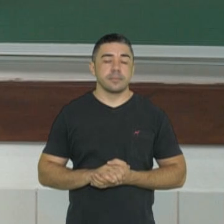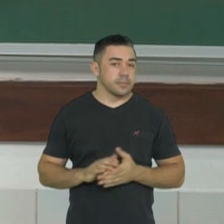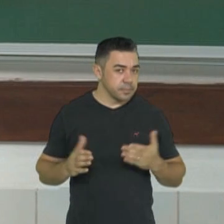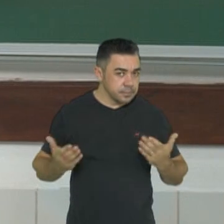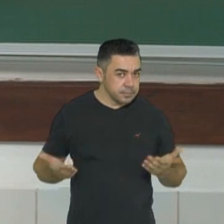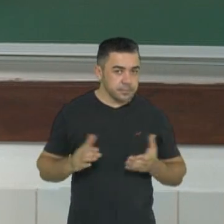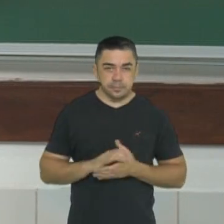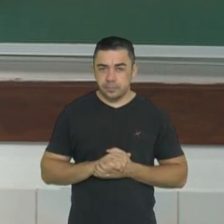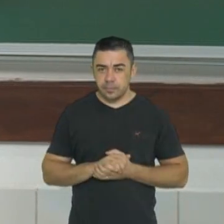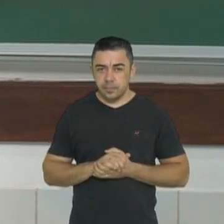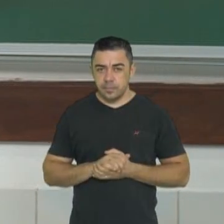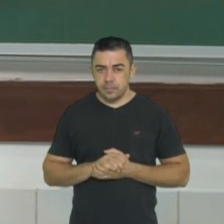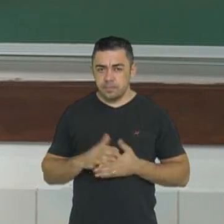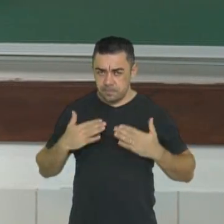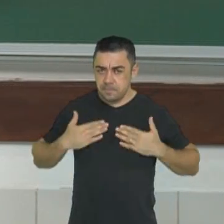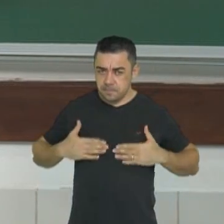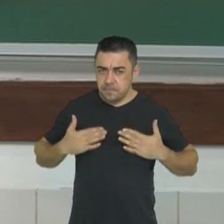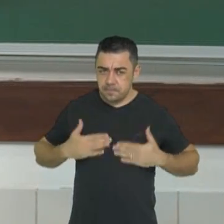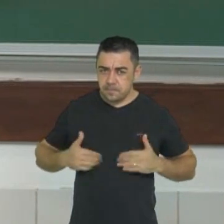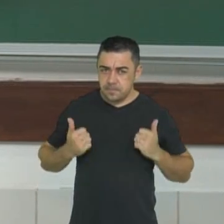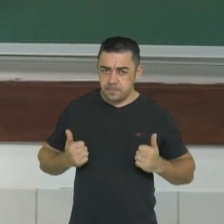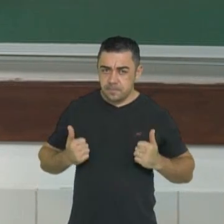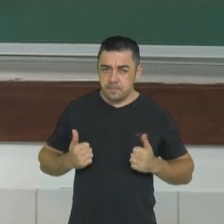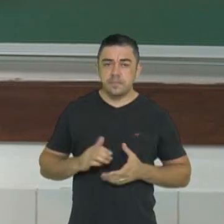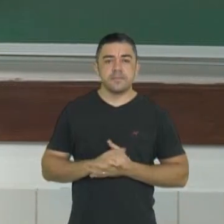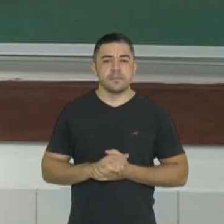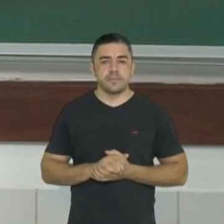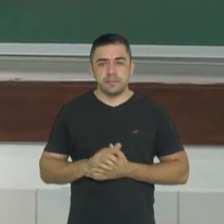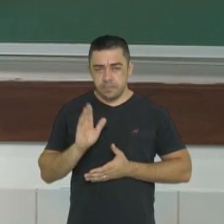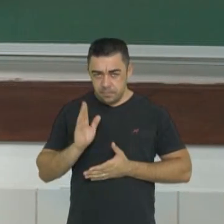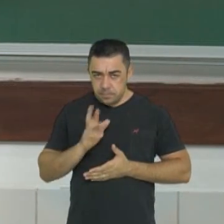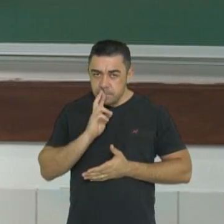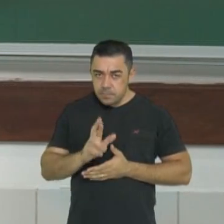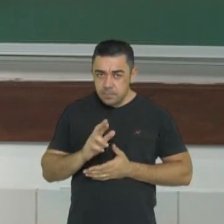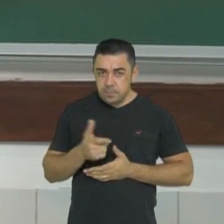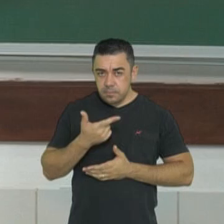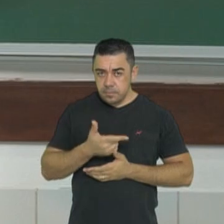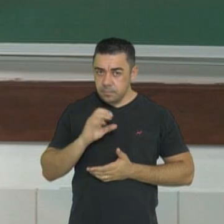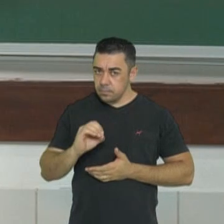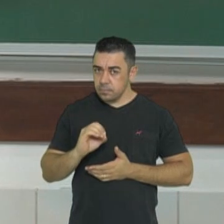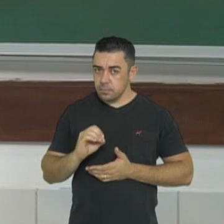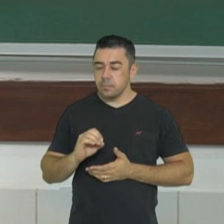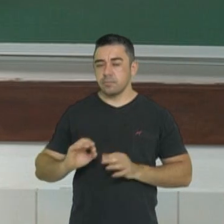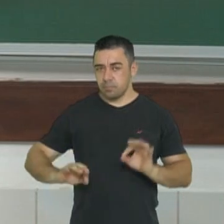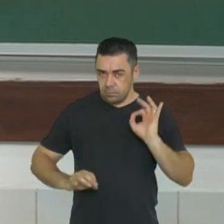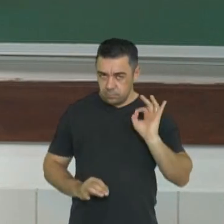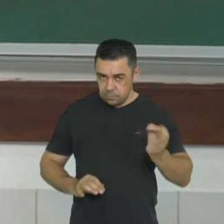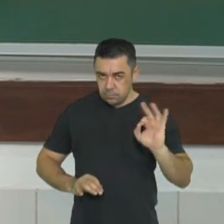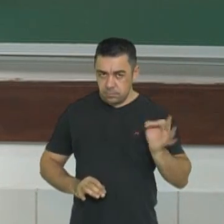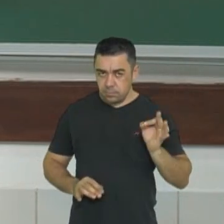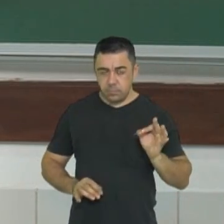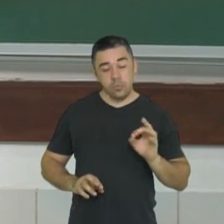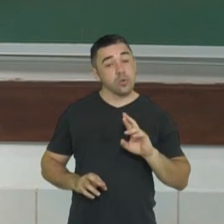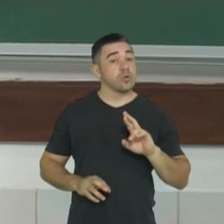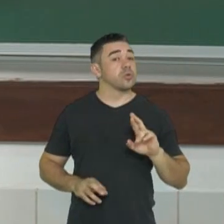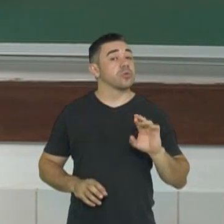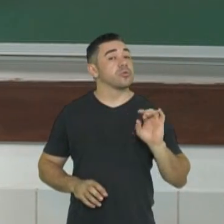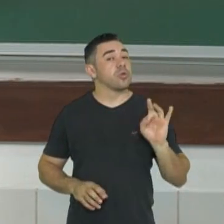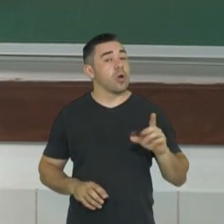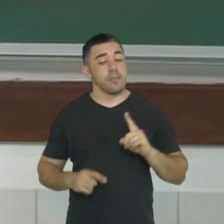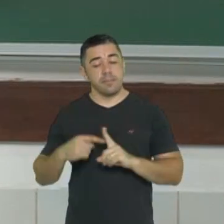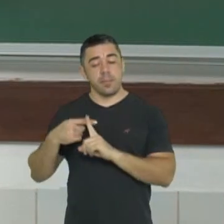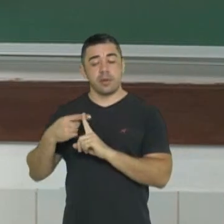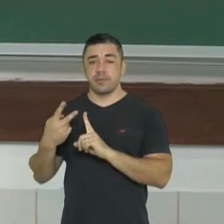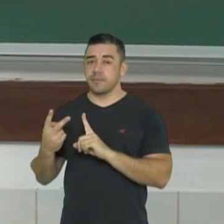Oi e aí tranquilo te respondeu 20 ótimo mas não é só